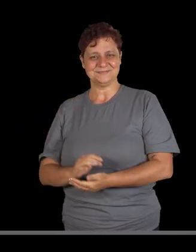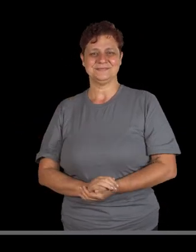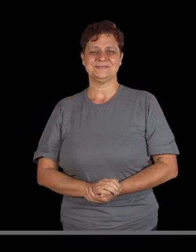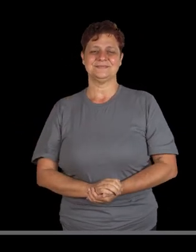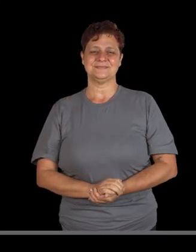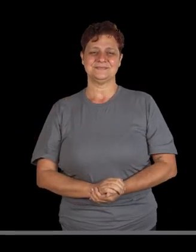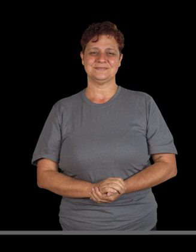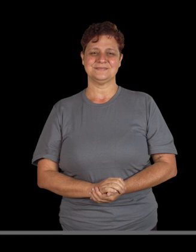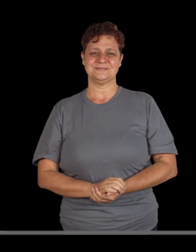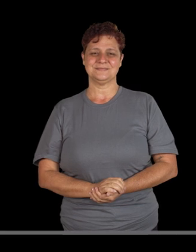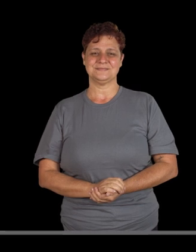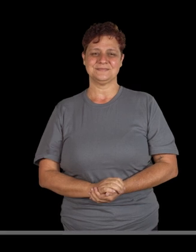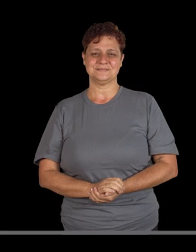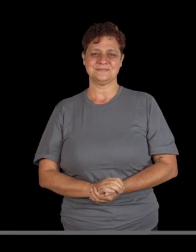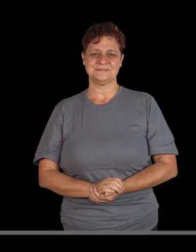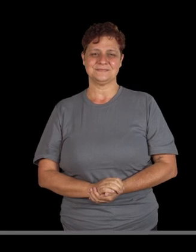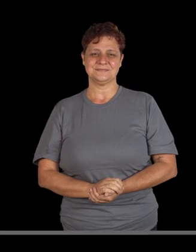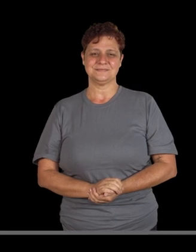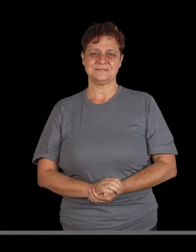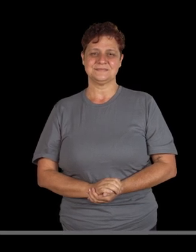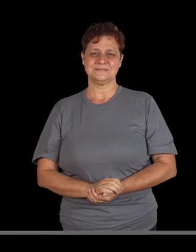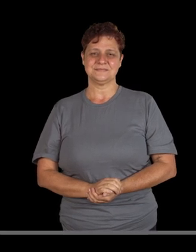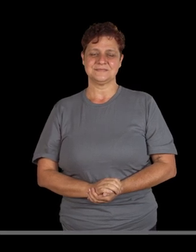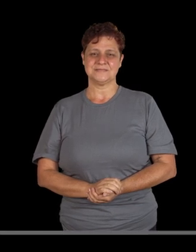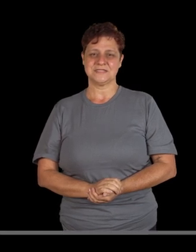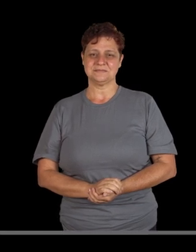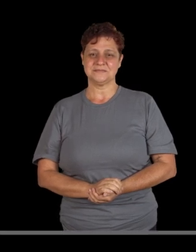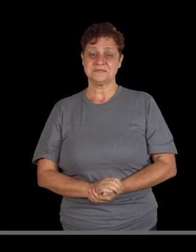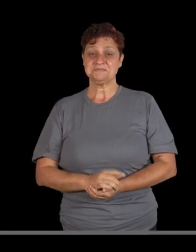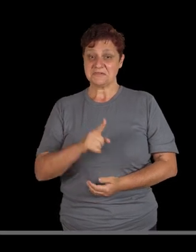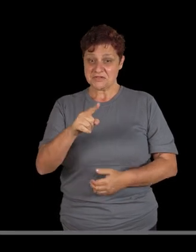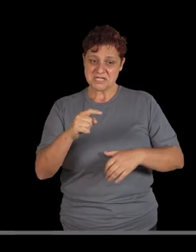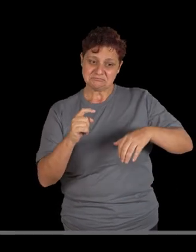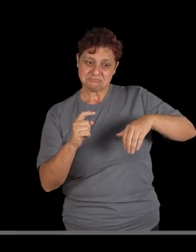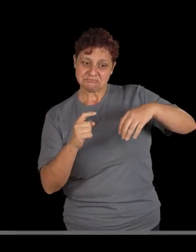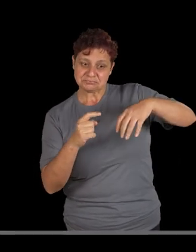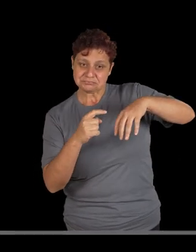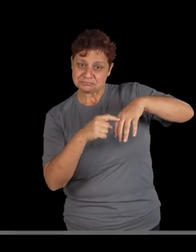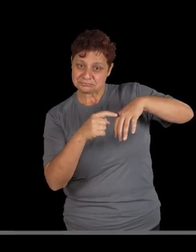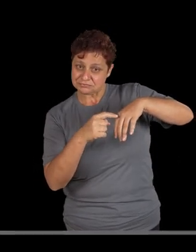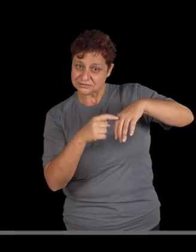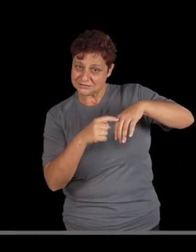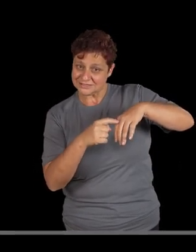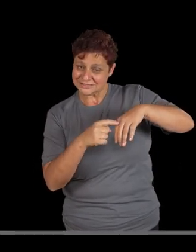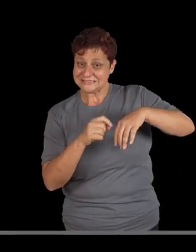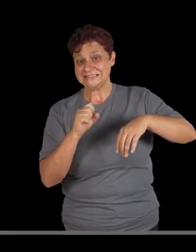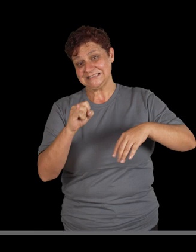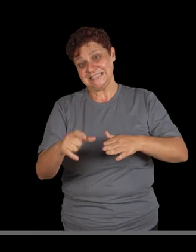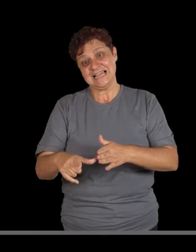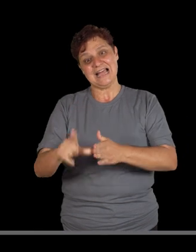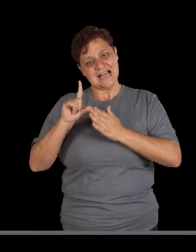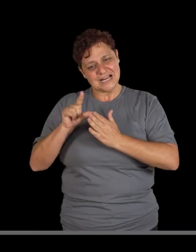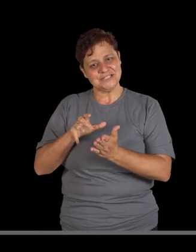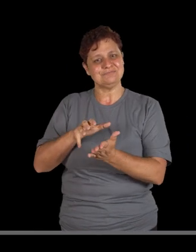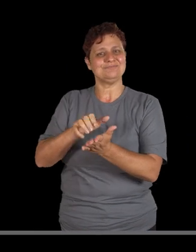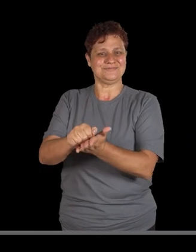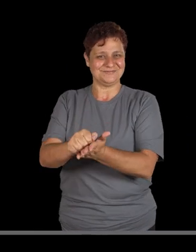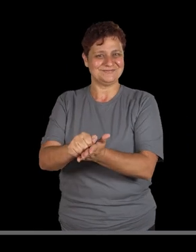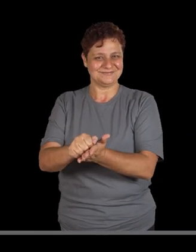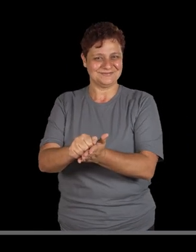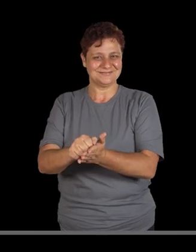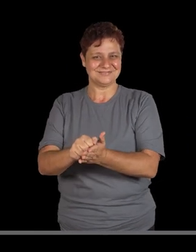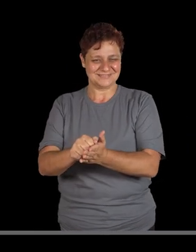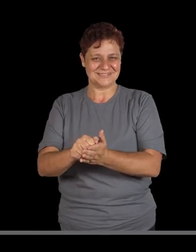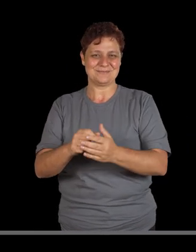are signed up to my channel. Você será notificado pela Google, contanto que você seja